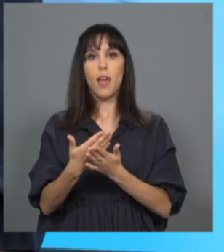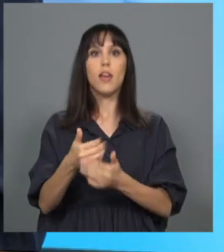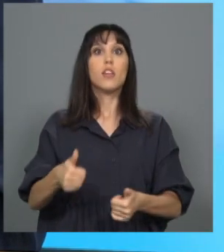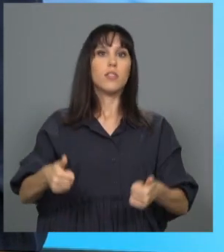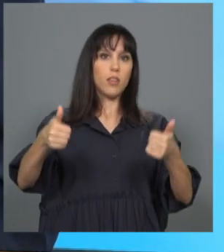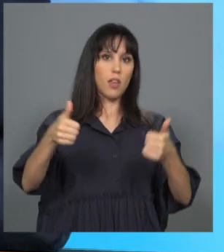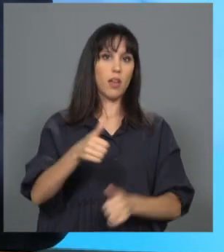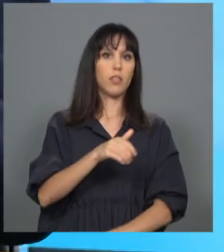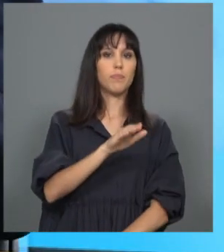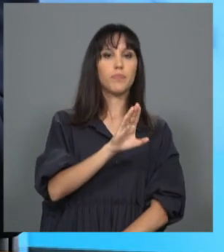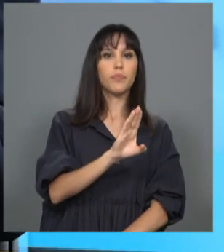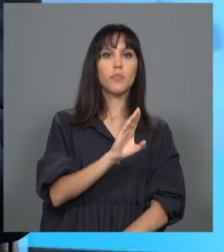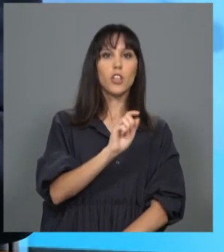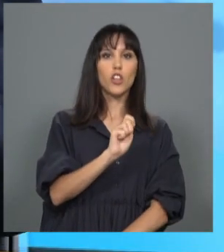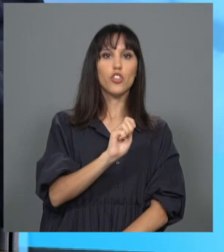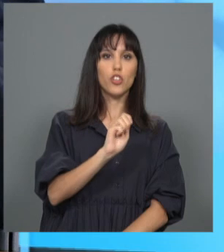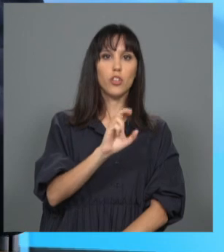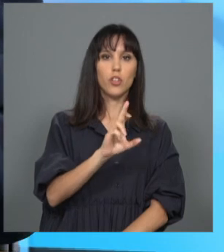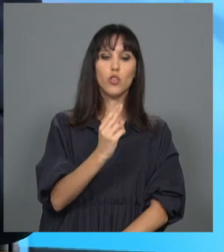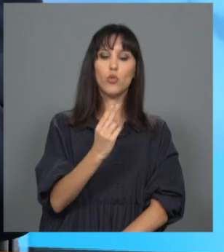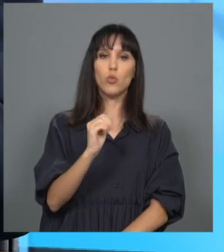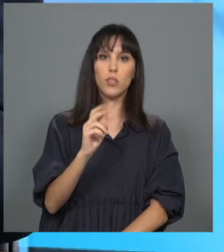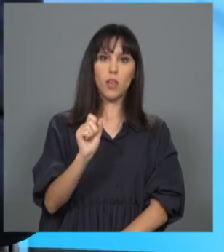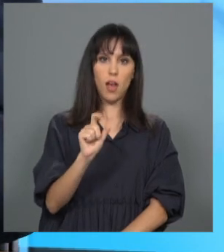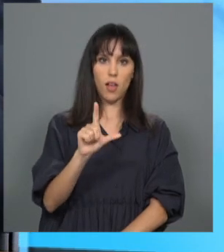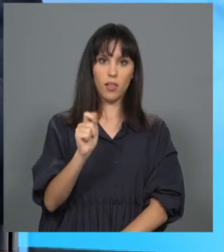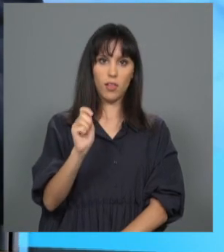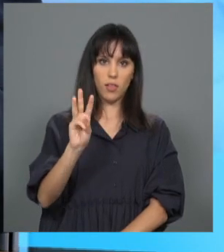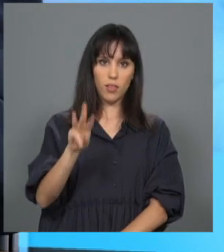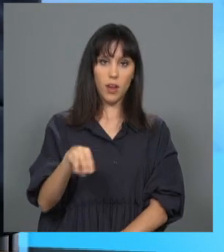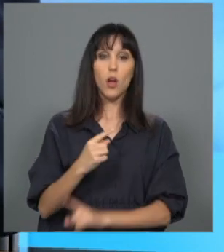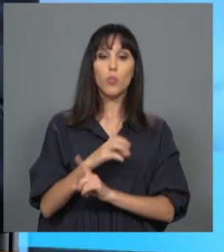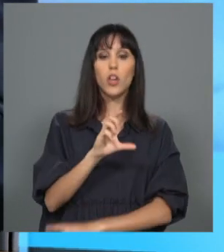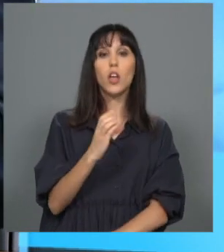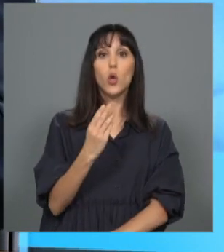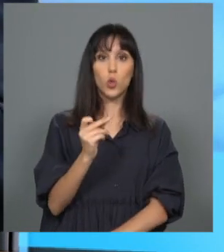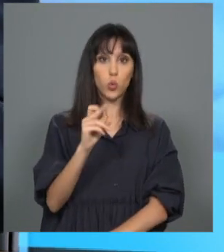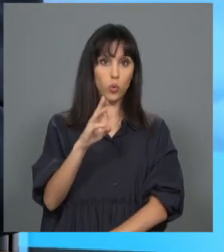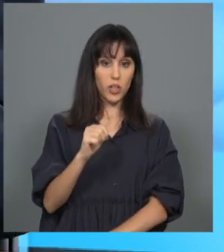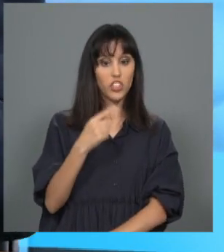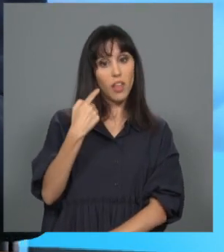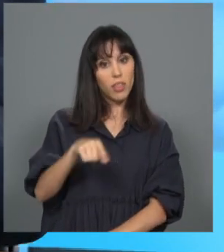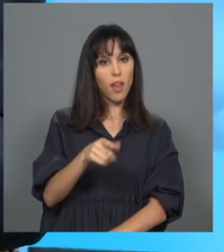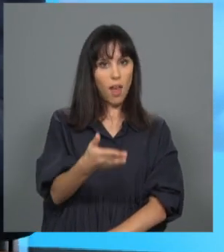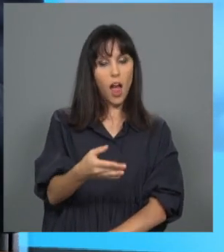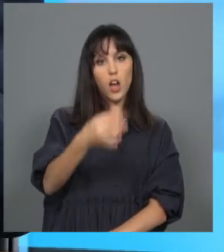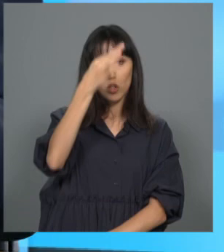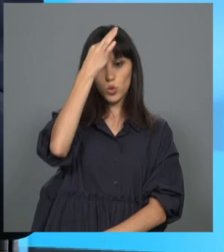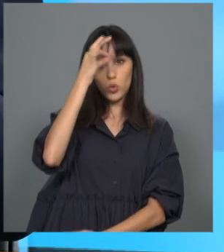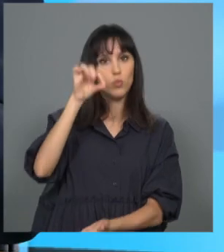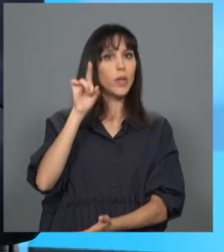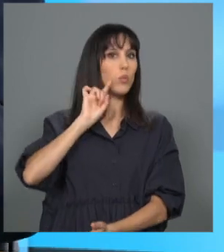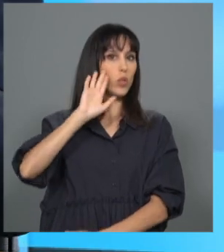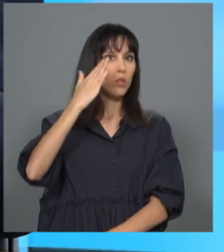Lucas, não só geograficamente, mas também teologicamente, apresenta o ponto culminante da história